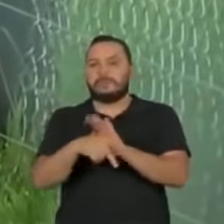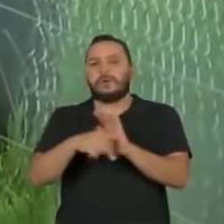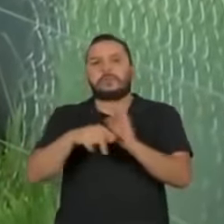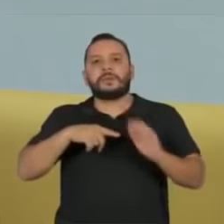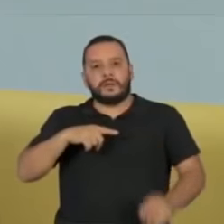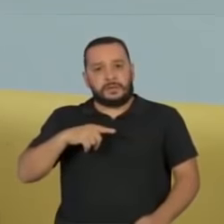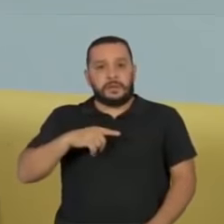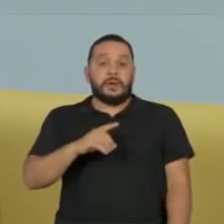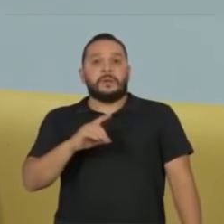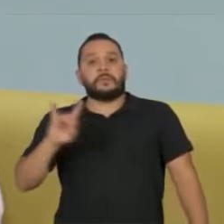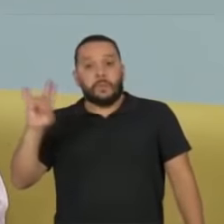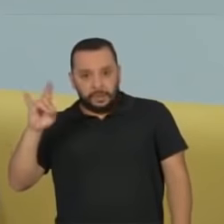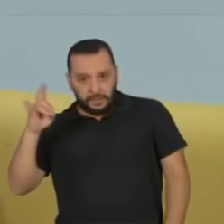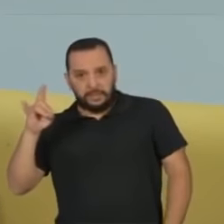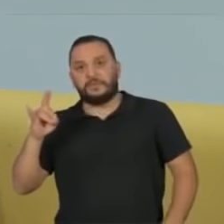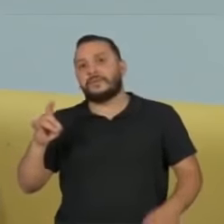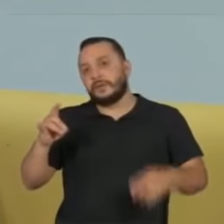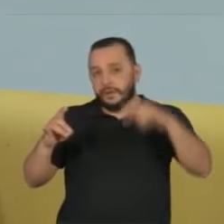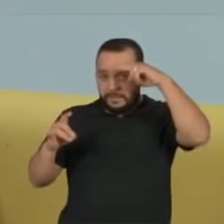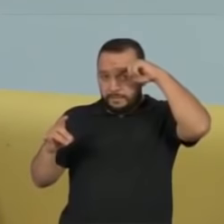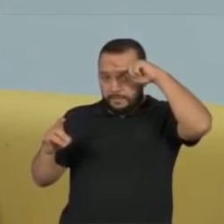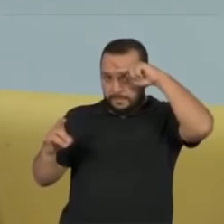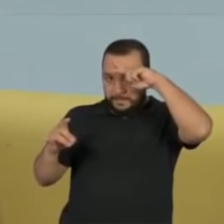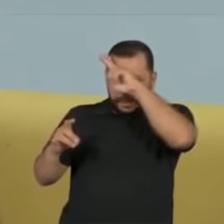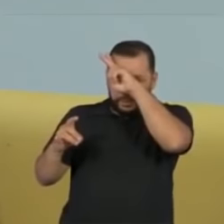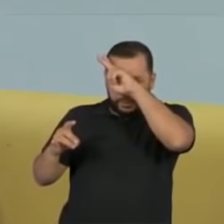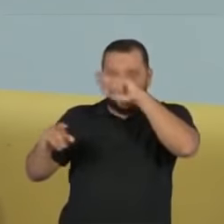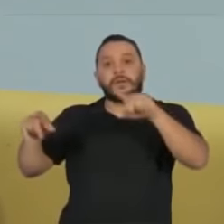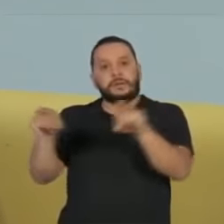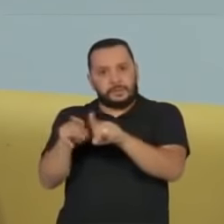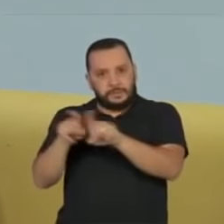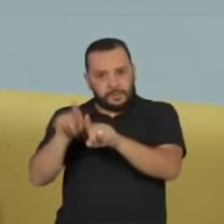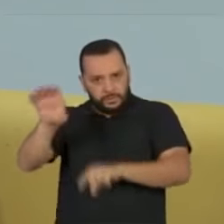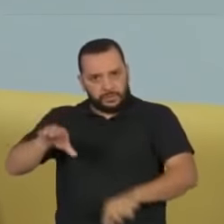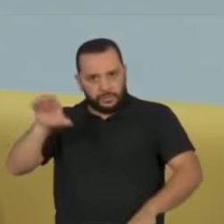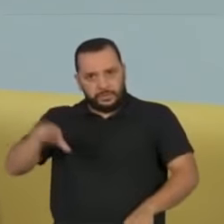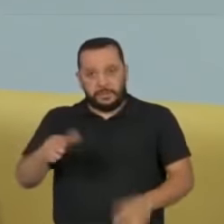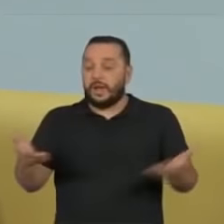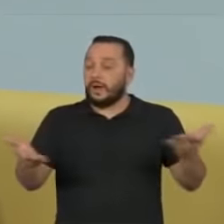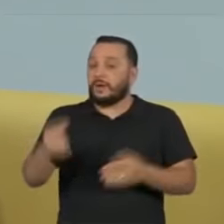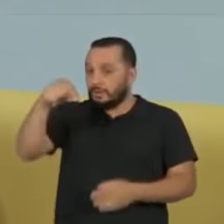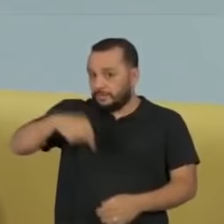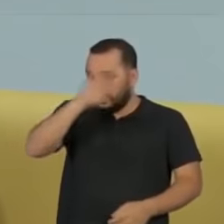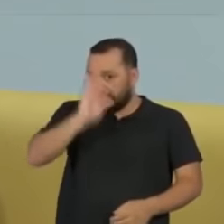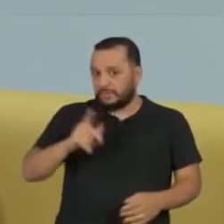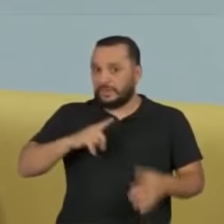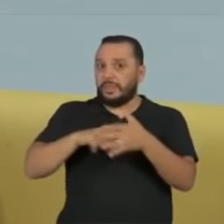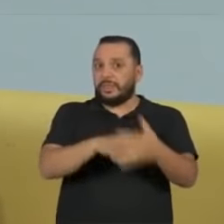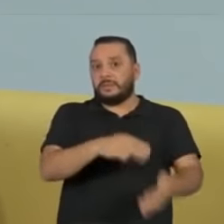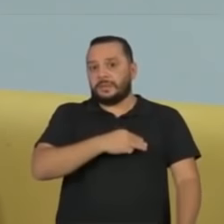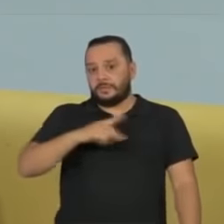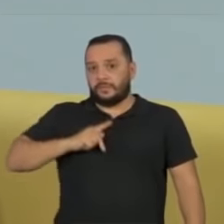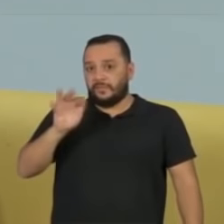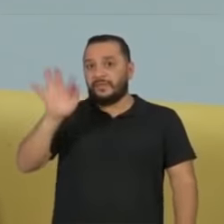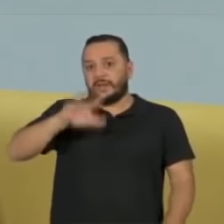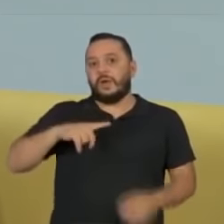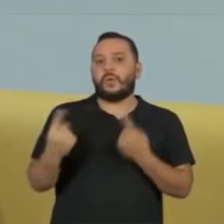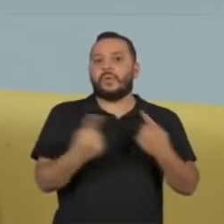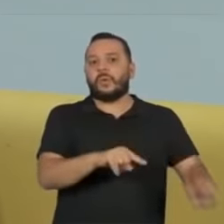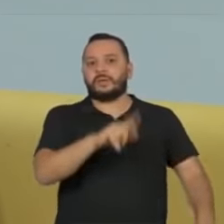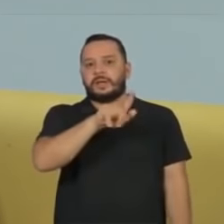Colômbia. A gente volta ao Brasil para falar da repercussão sobre a denúncia do Ministério Público Federal contra o jornalista